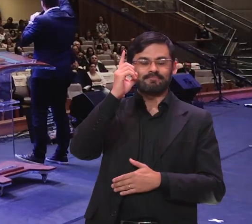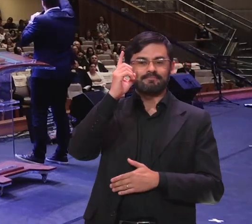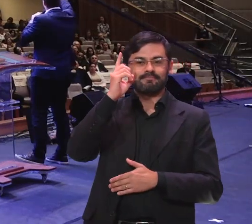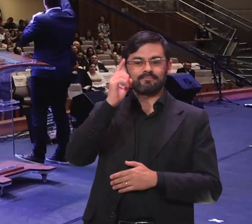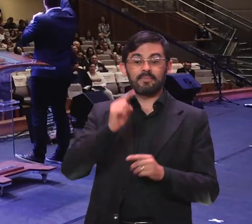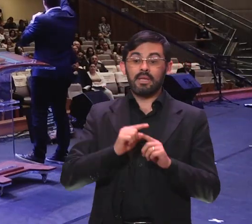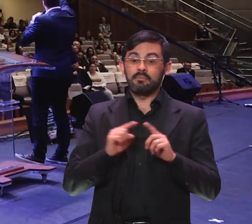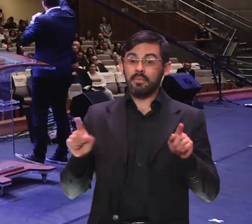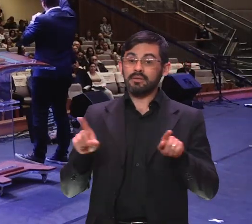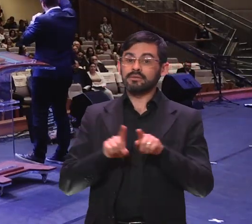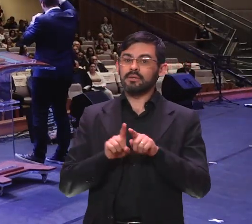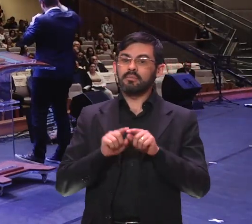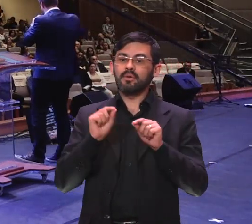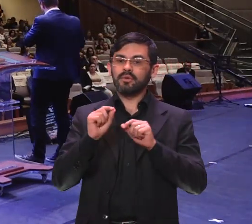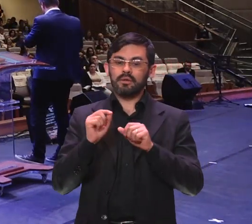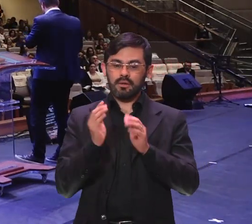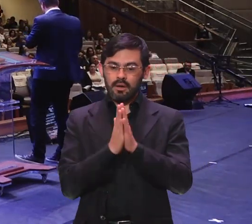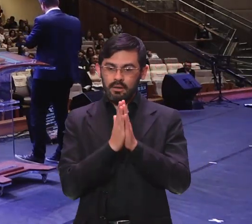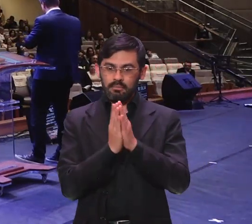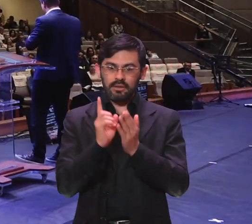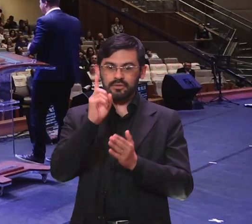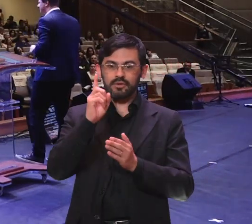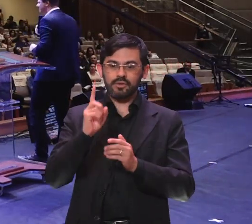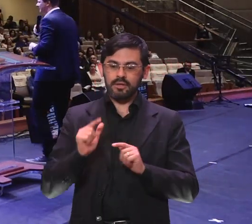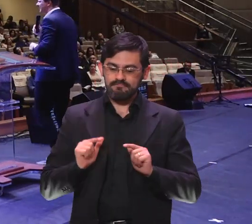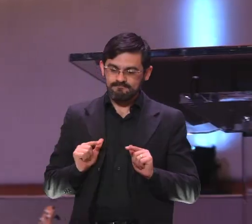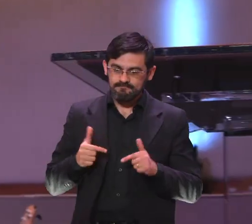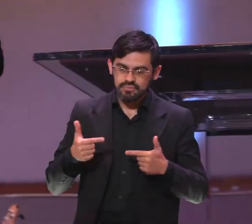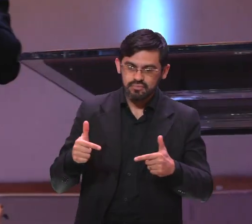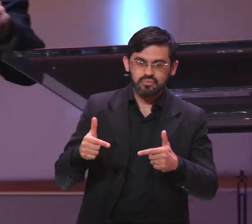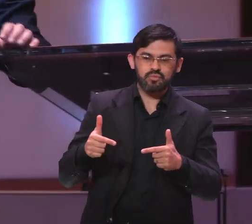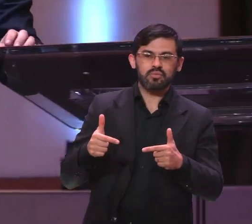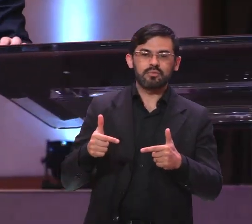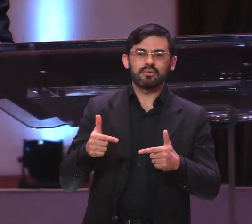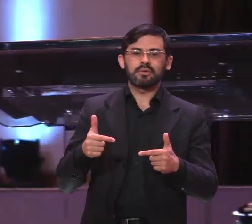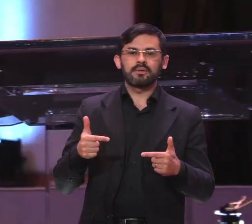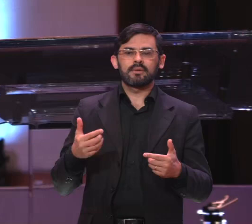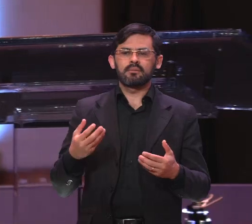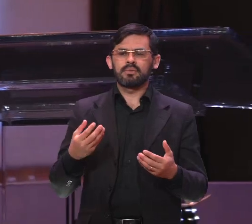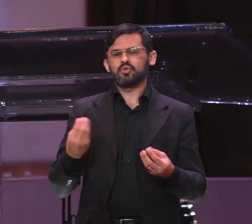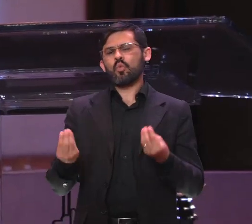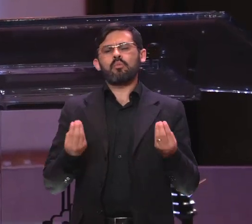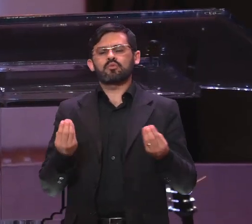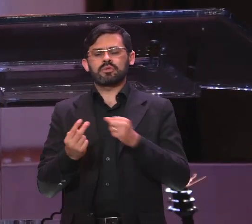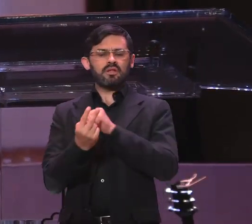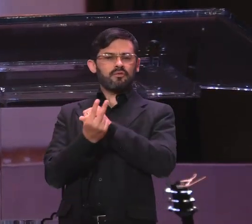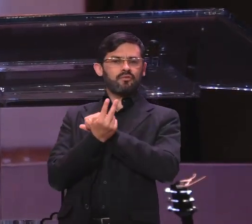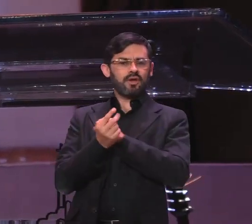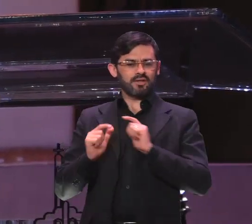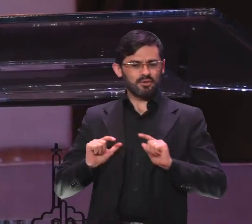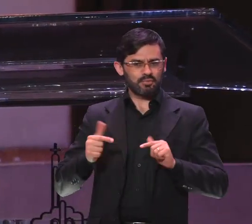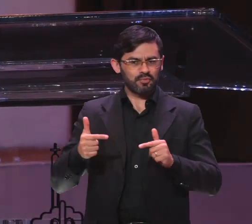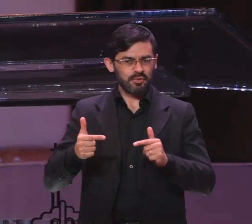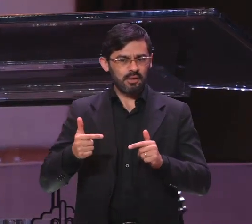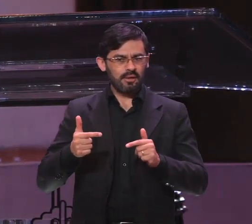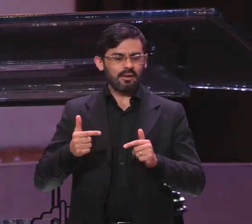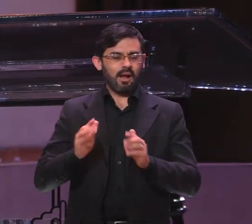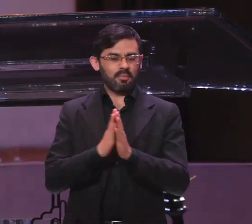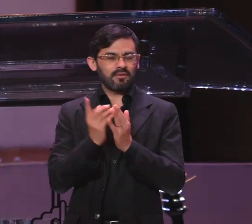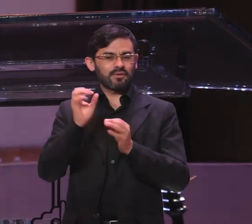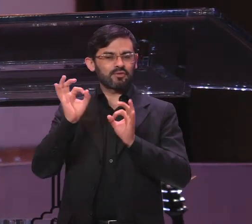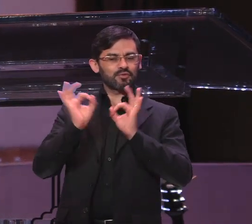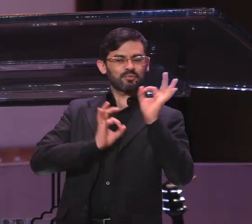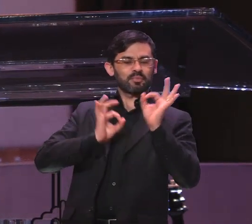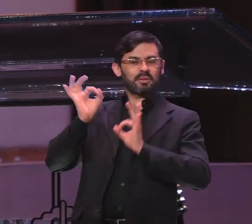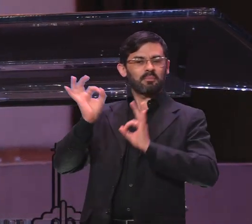Mas ela também é uma arma de ataque. Como, pastor? Ela nos prepara para